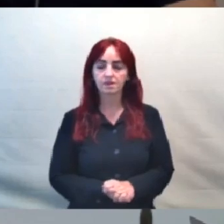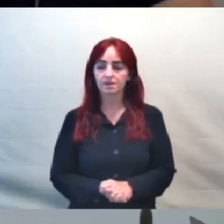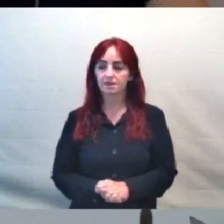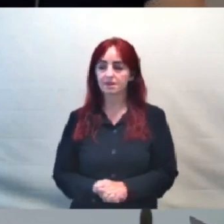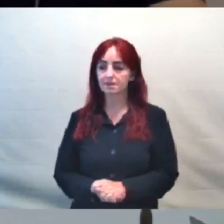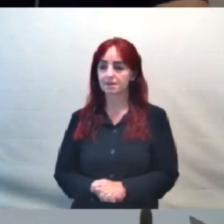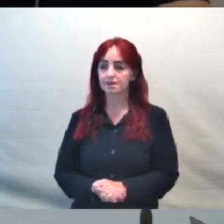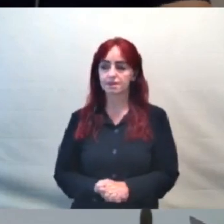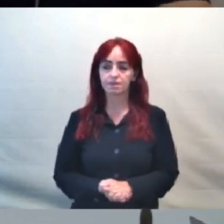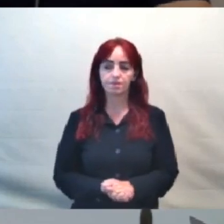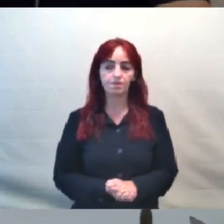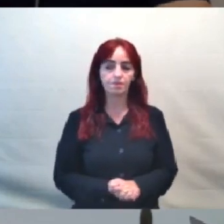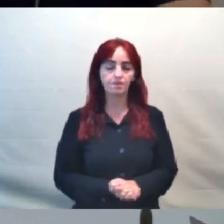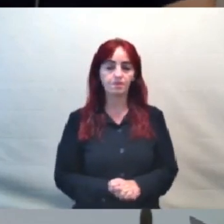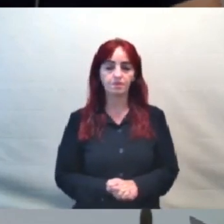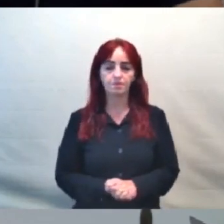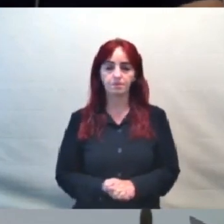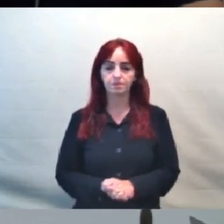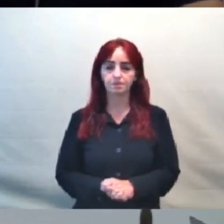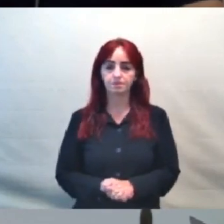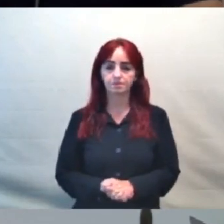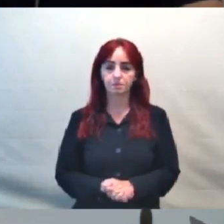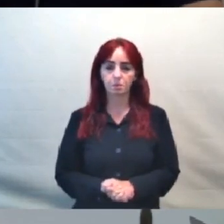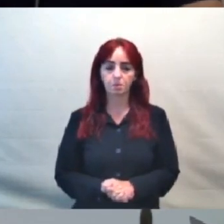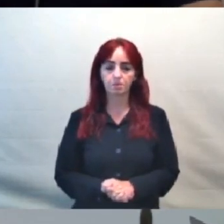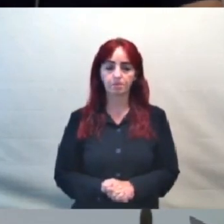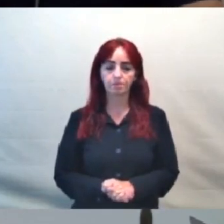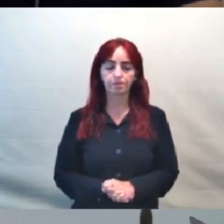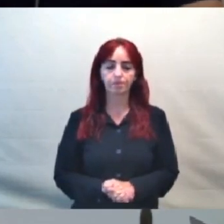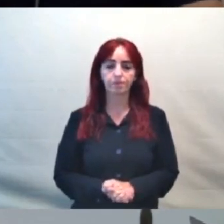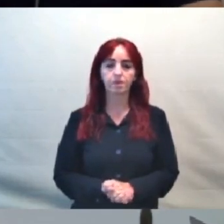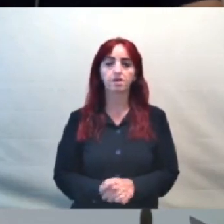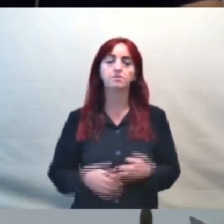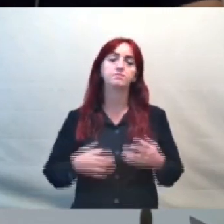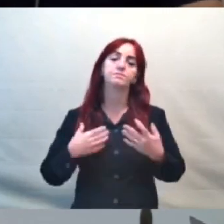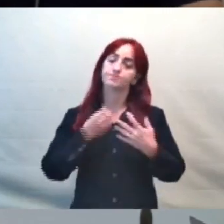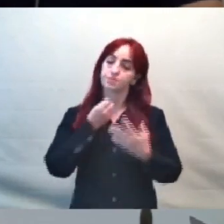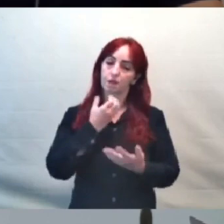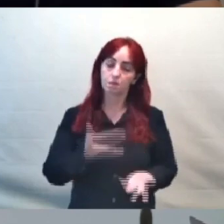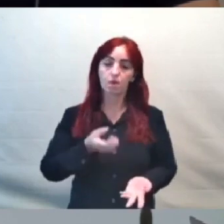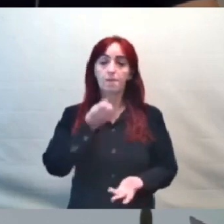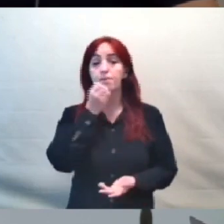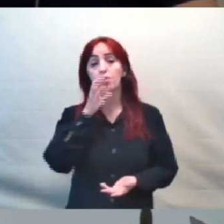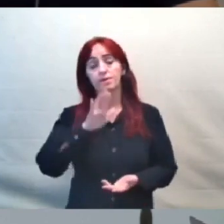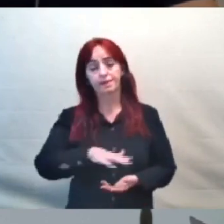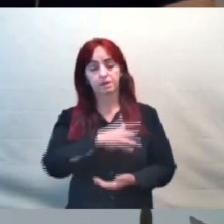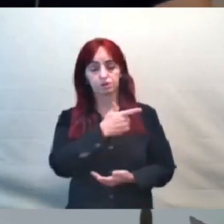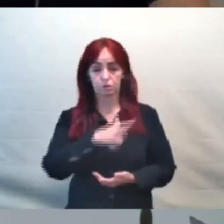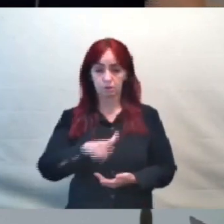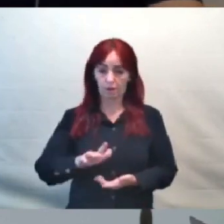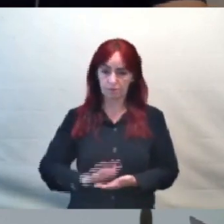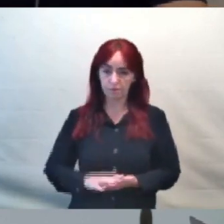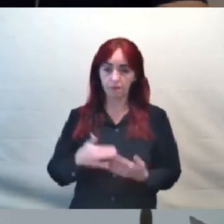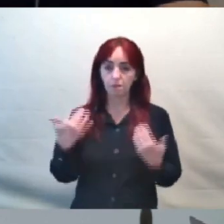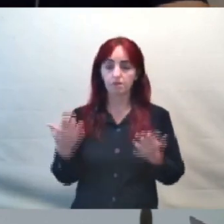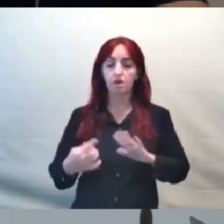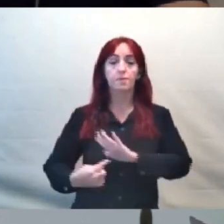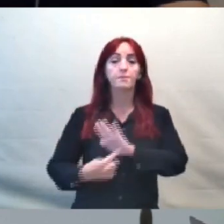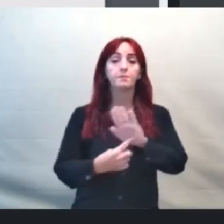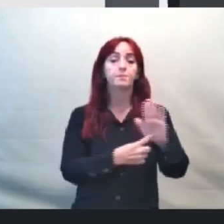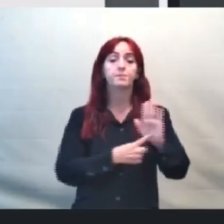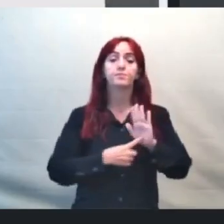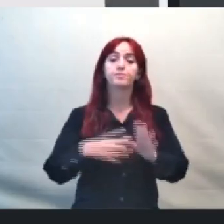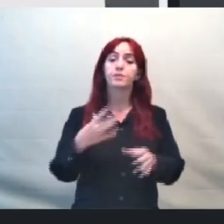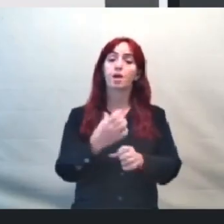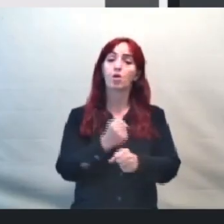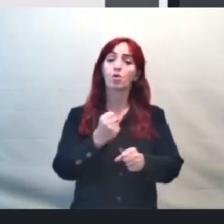Bom, pessoal, boa tarde mais uma vez. Vamos aqui prestar as contas do terceiro quadrimestre de 2023.